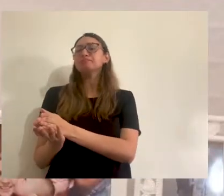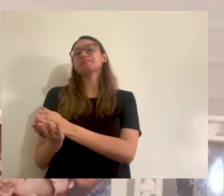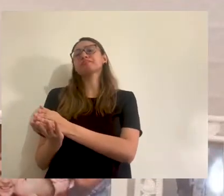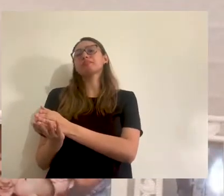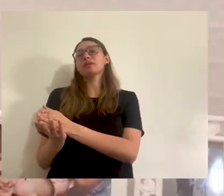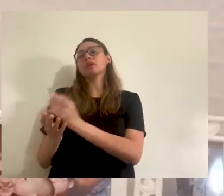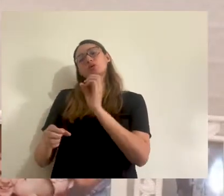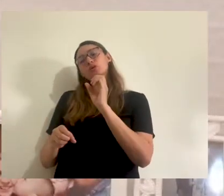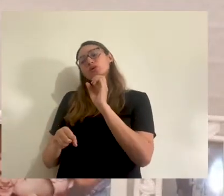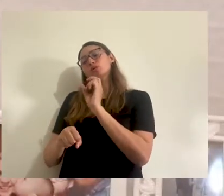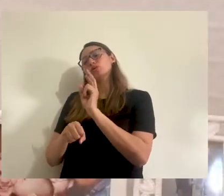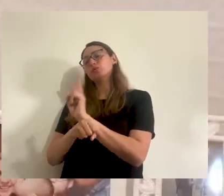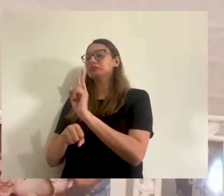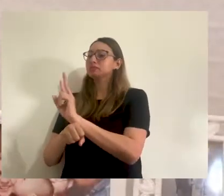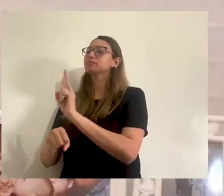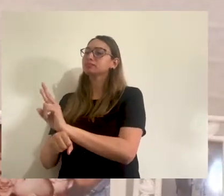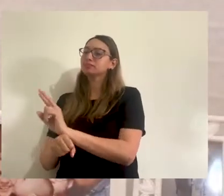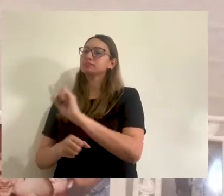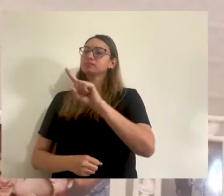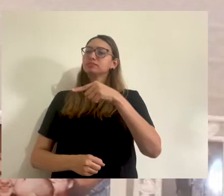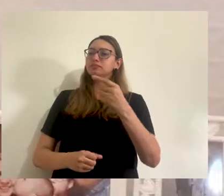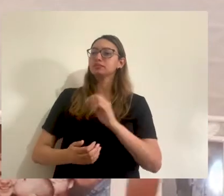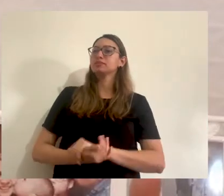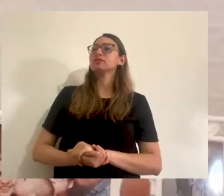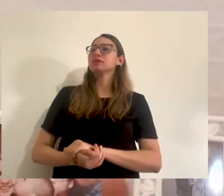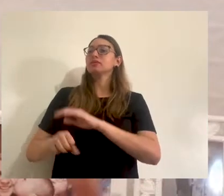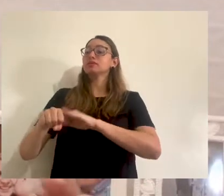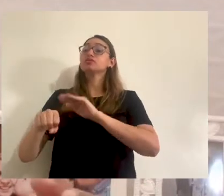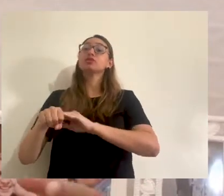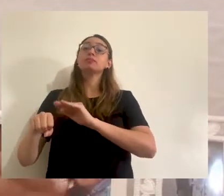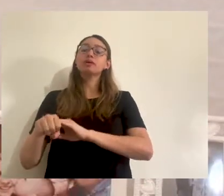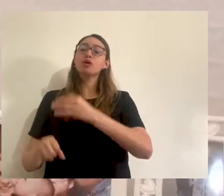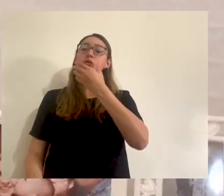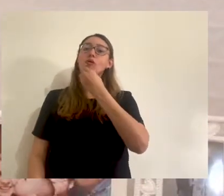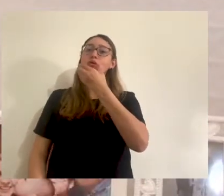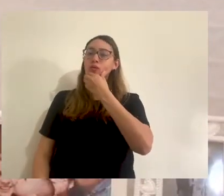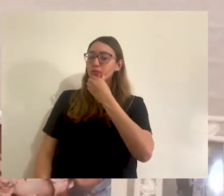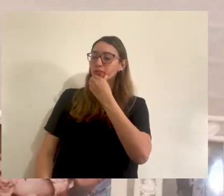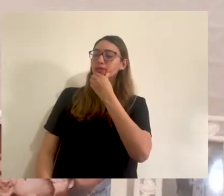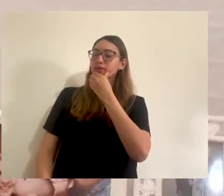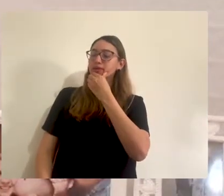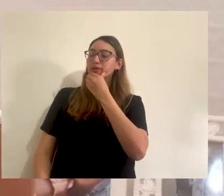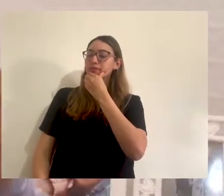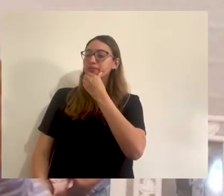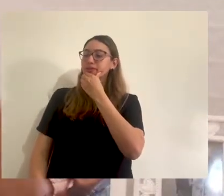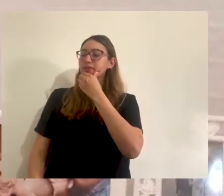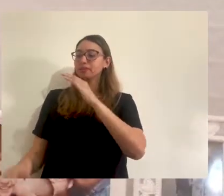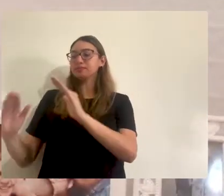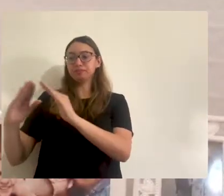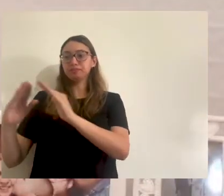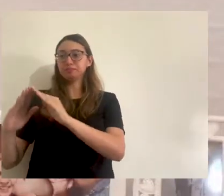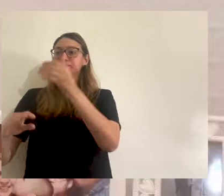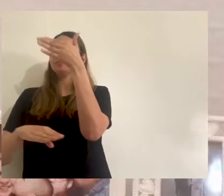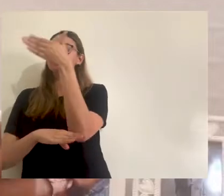tempo cuidando daquele indivíduo. Depois, ele vai chamar o homem daquela estalagem e diz o seguinte: Olha, eu vou deixar